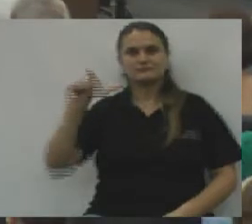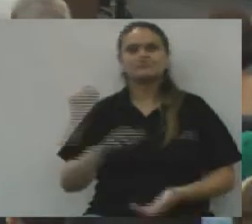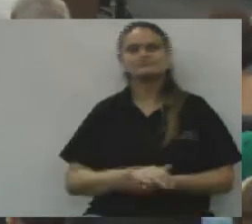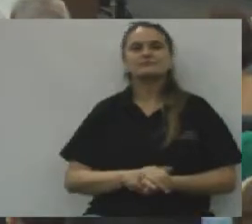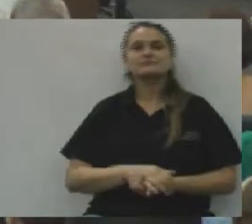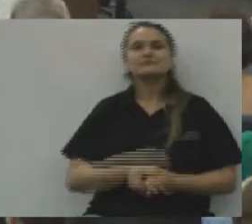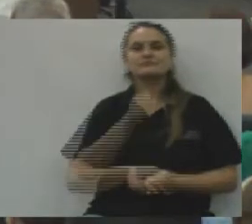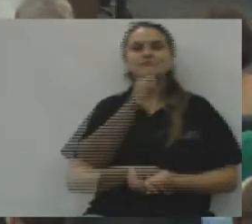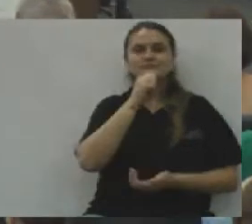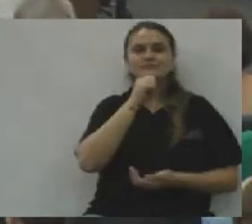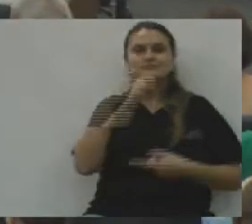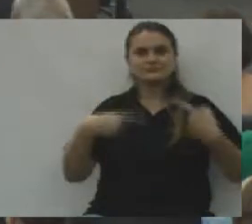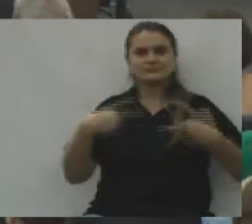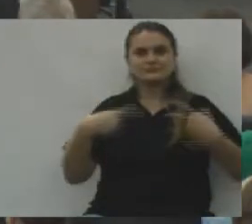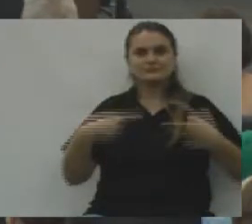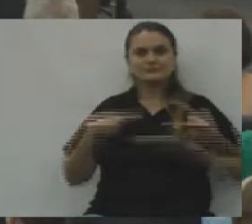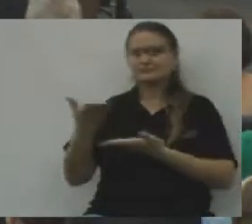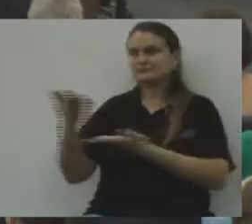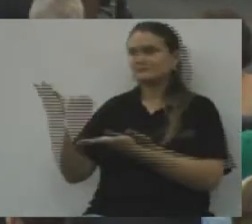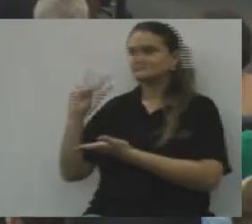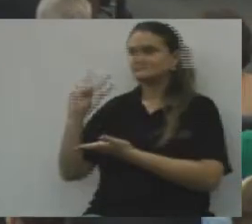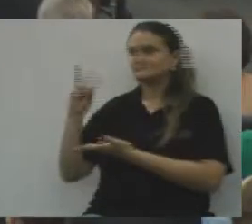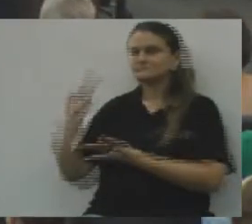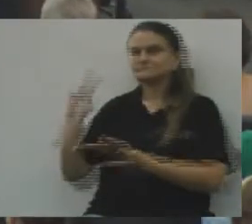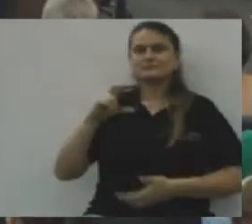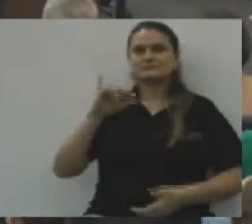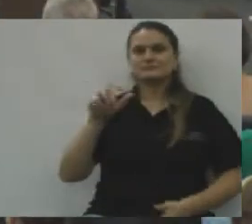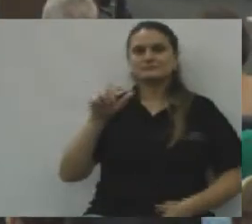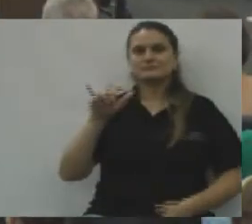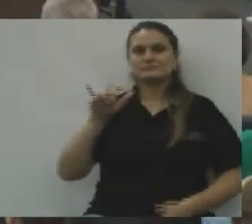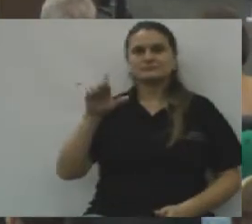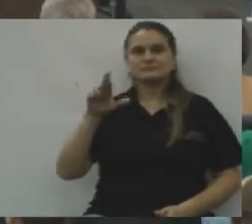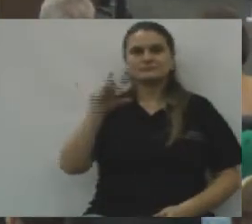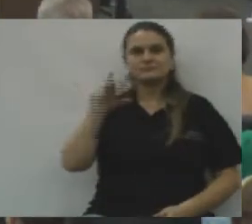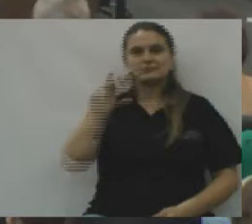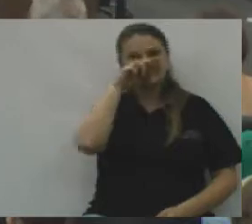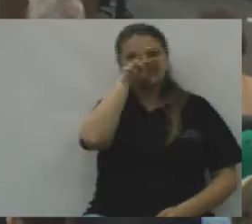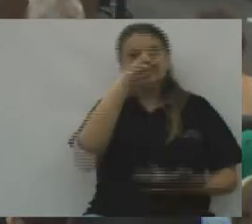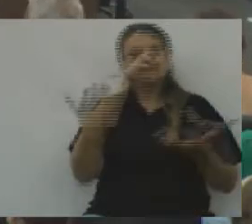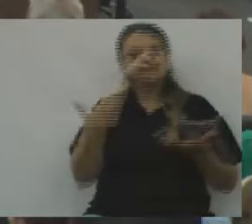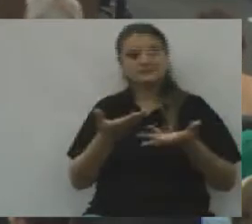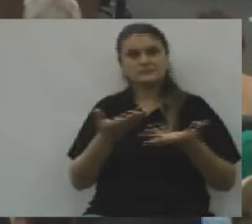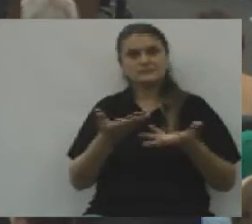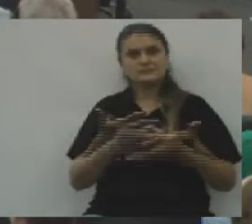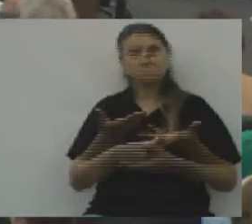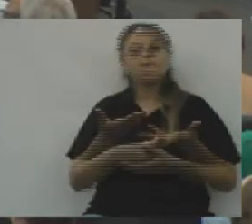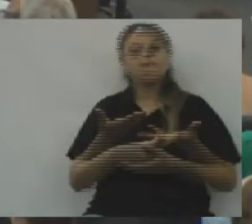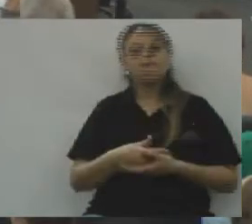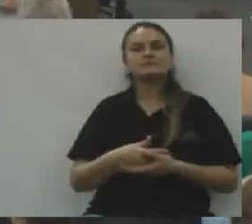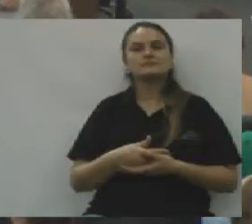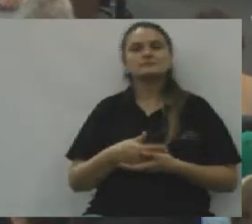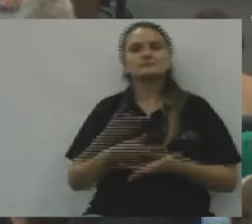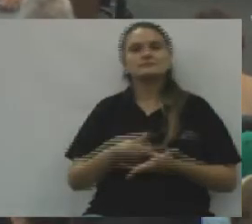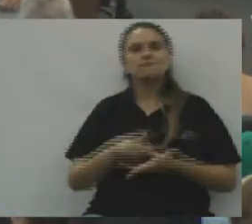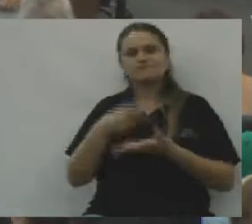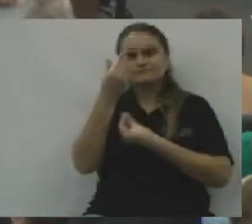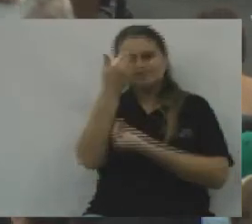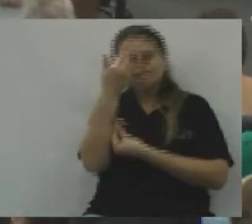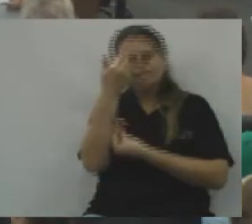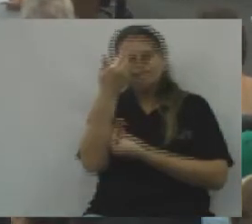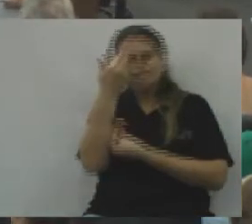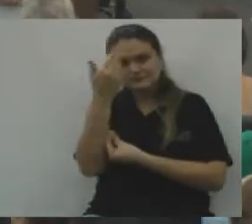senhores vereadores. Com a palavra, o vereador Jair Brunhago. Quero aqui, nesse momento, realmente agradecer